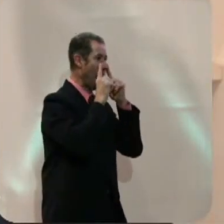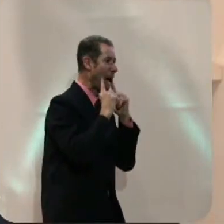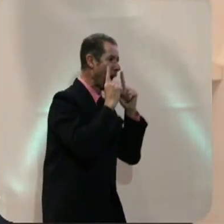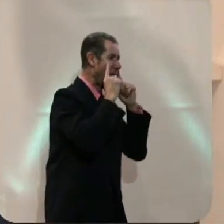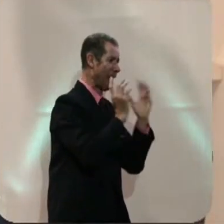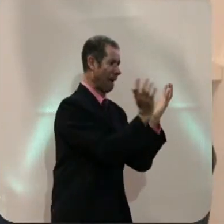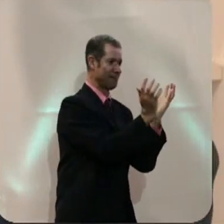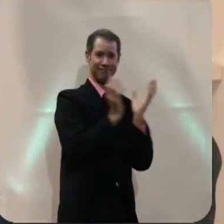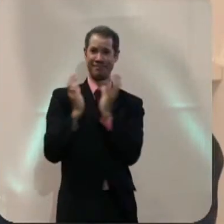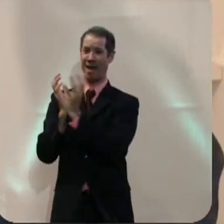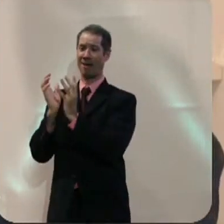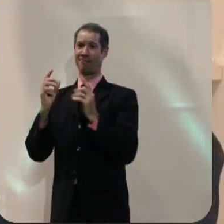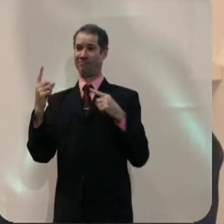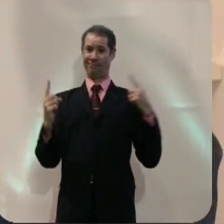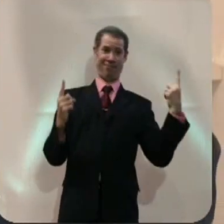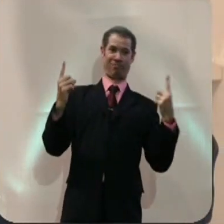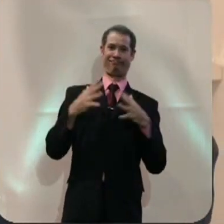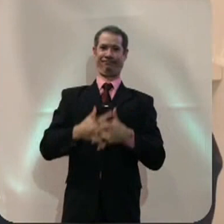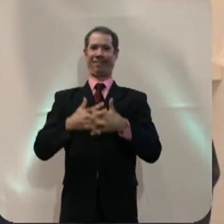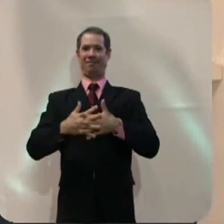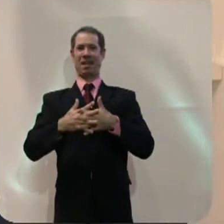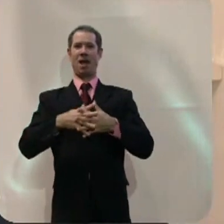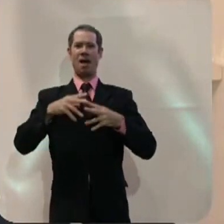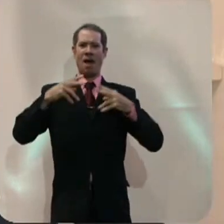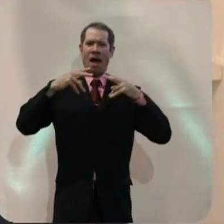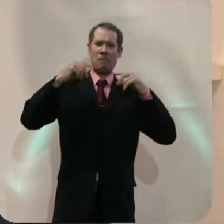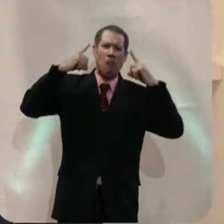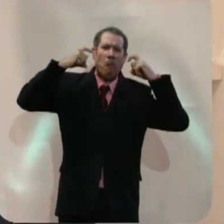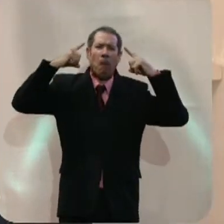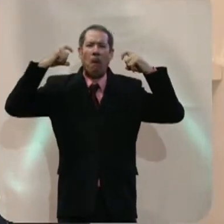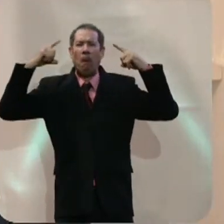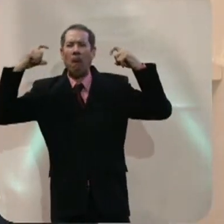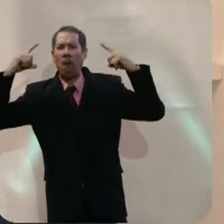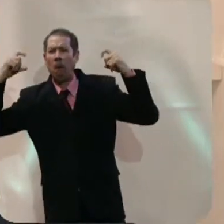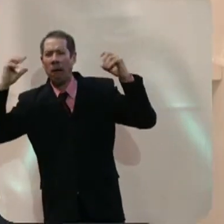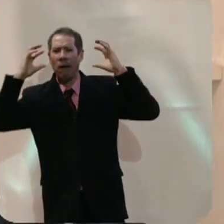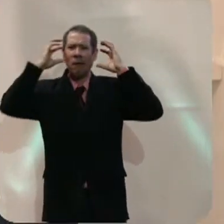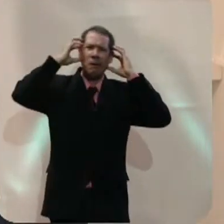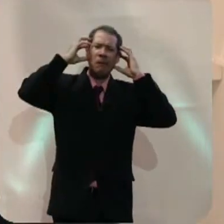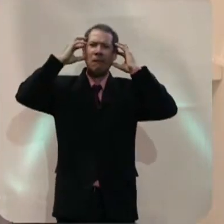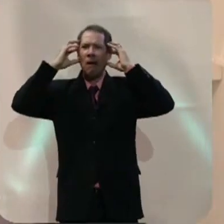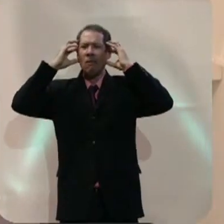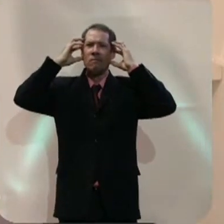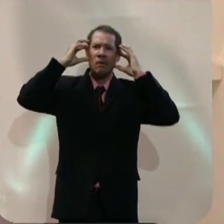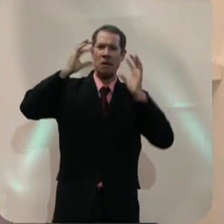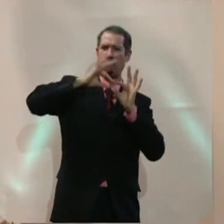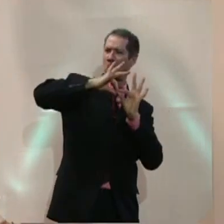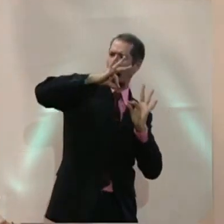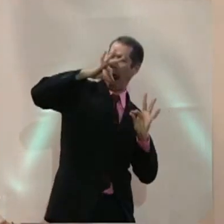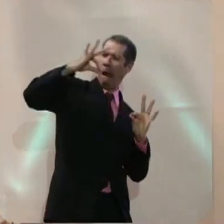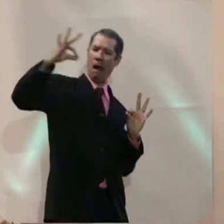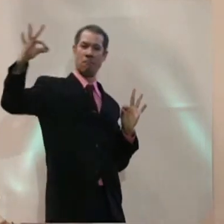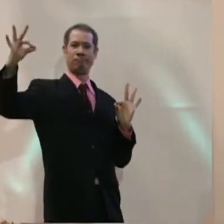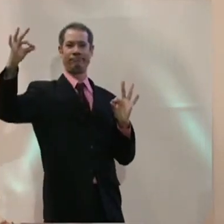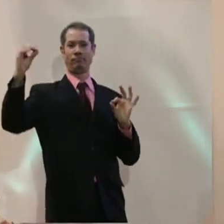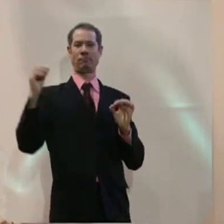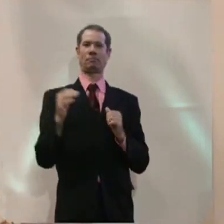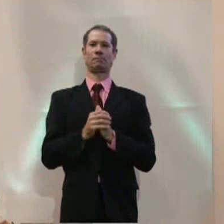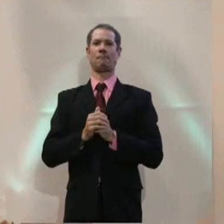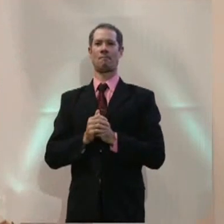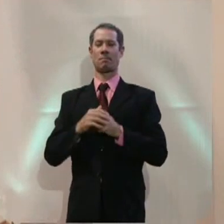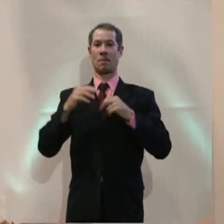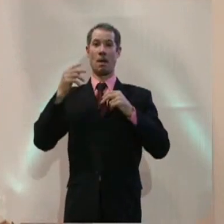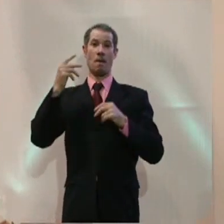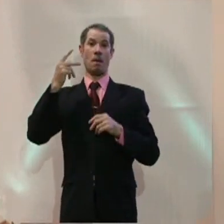choro, pois o povo fazia enorme barulho e o som foi ouvido a grande distância. Mas olha só como